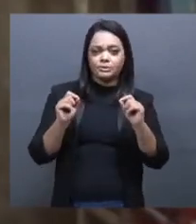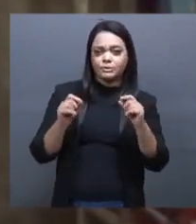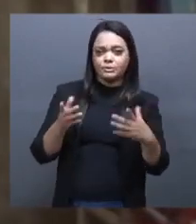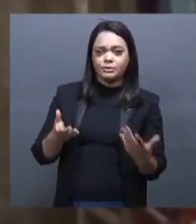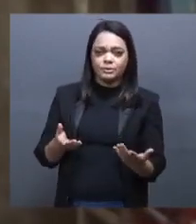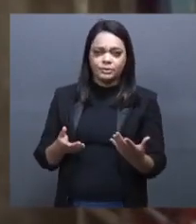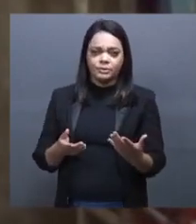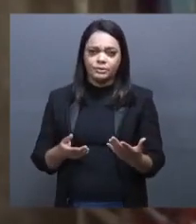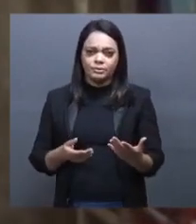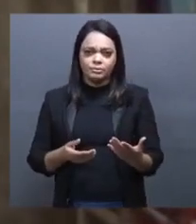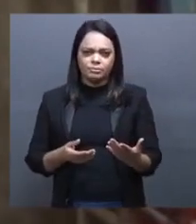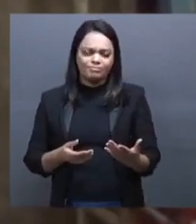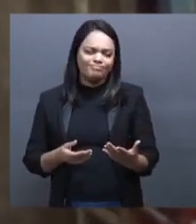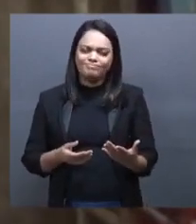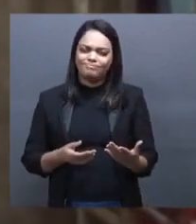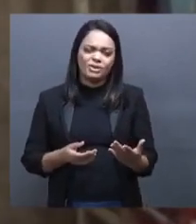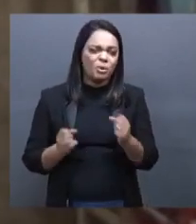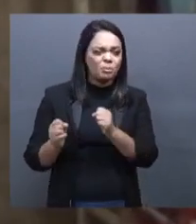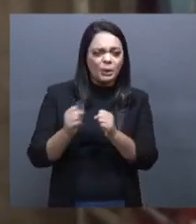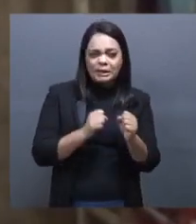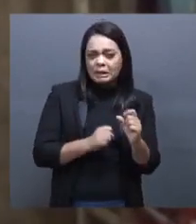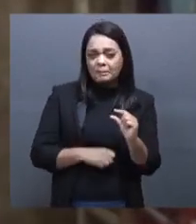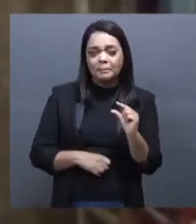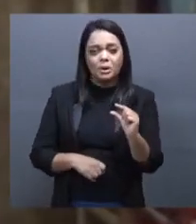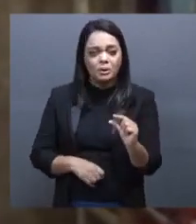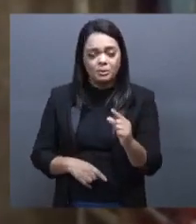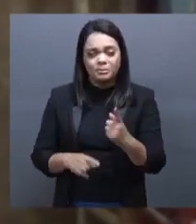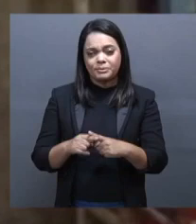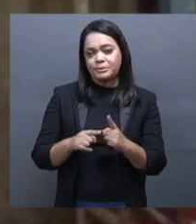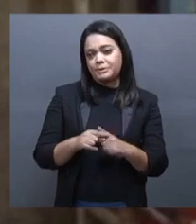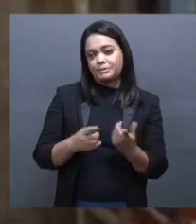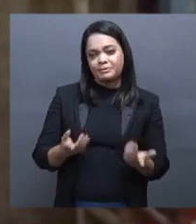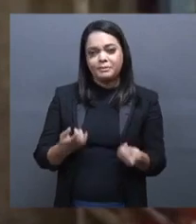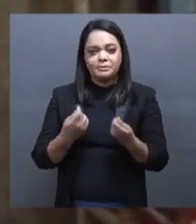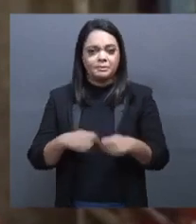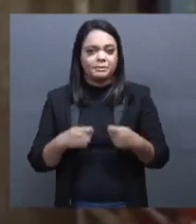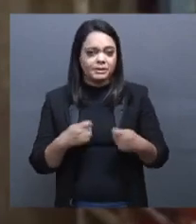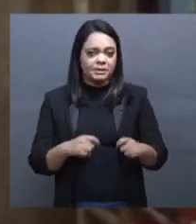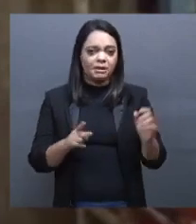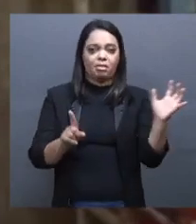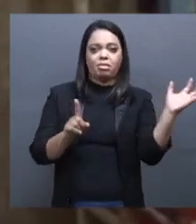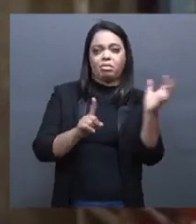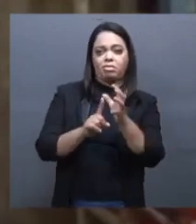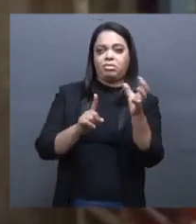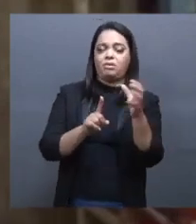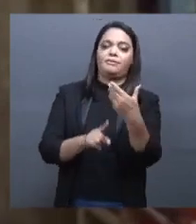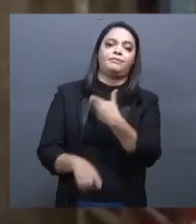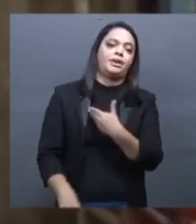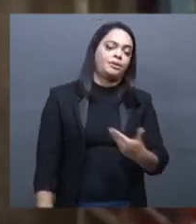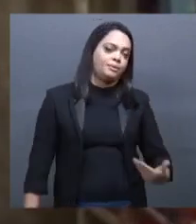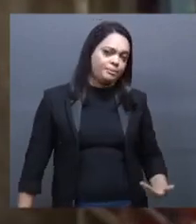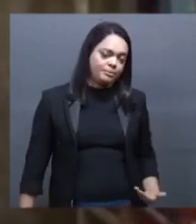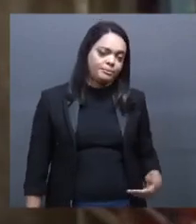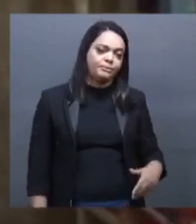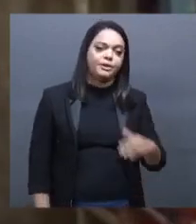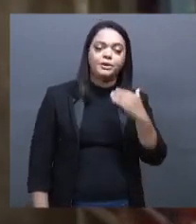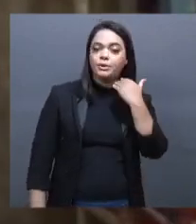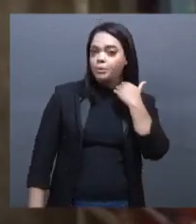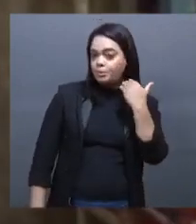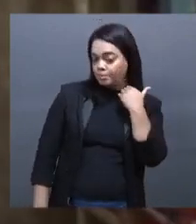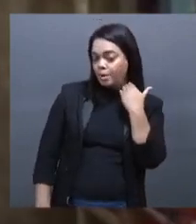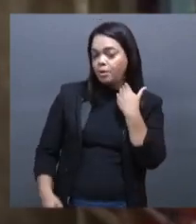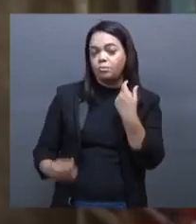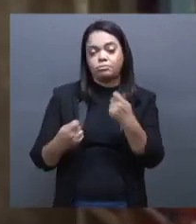um poder de fogo muito curto, tá? Especialmente porque será preciso convencer os bancos a emprestarem